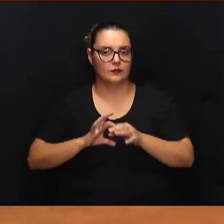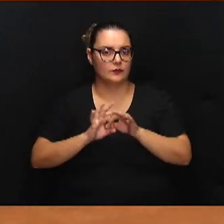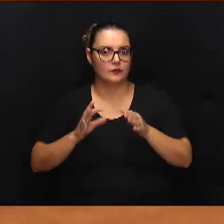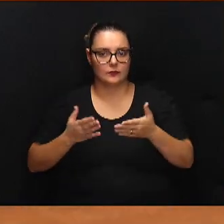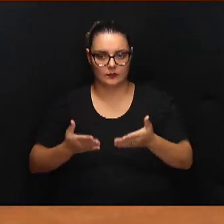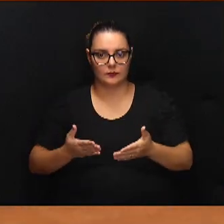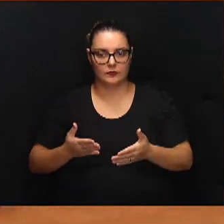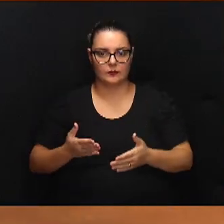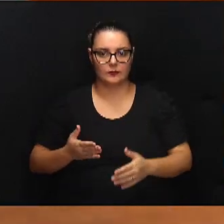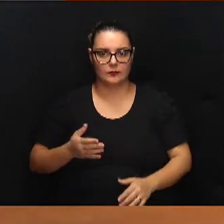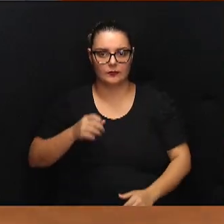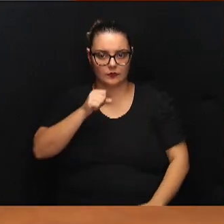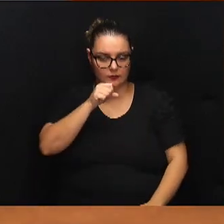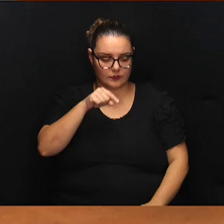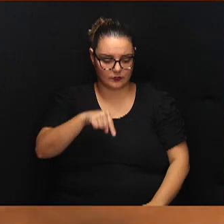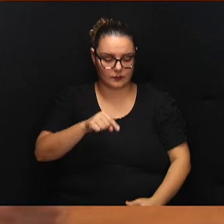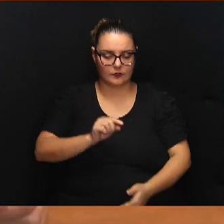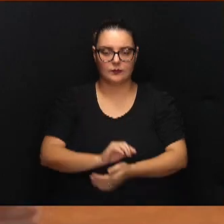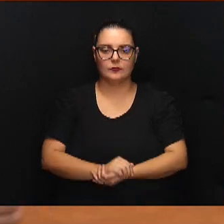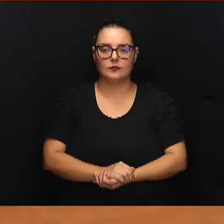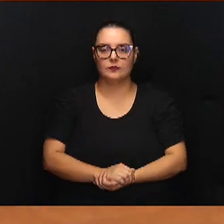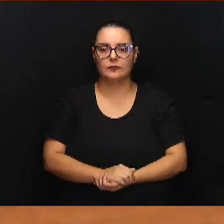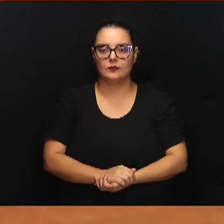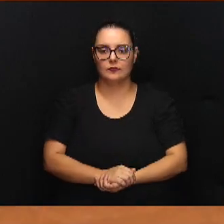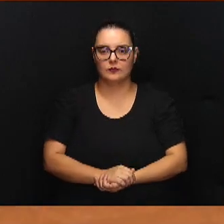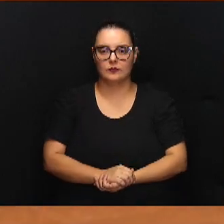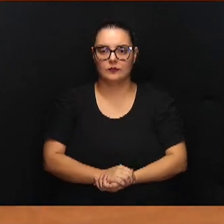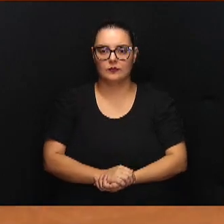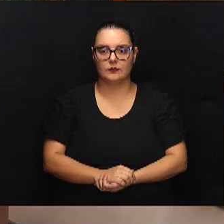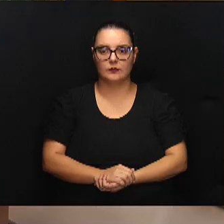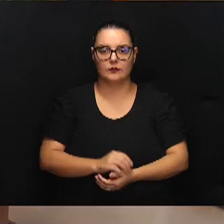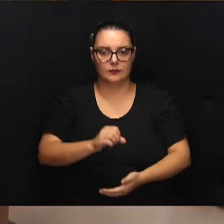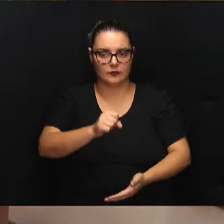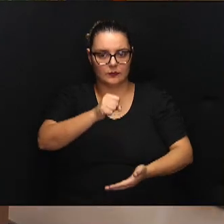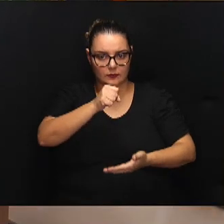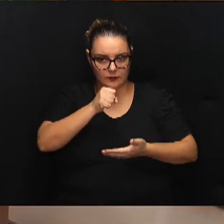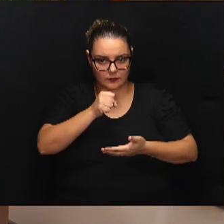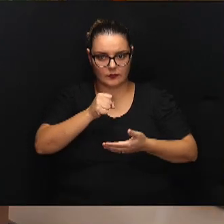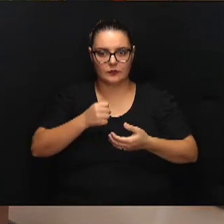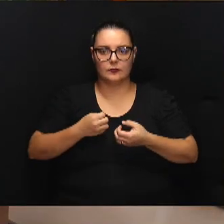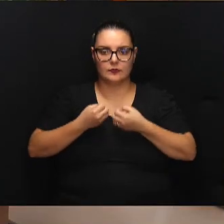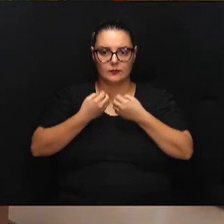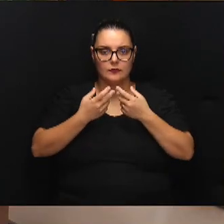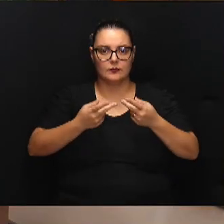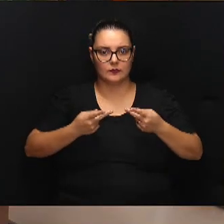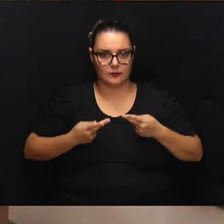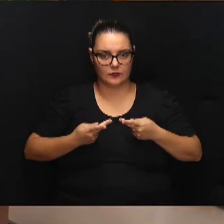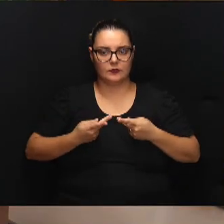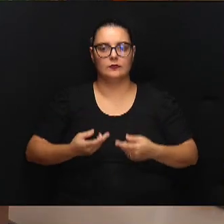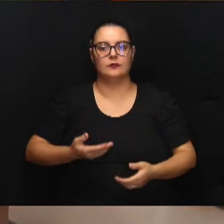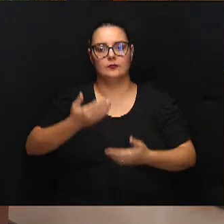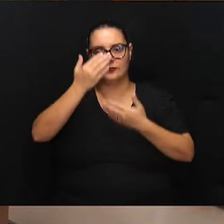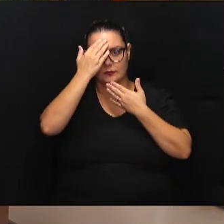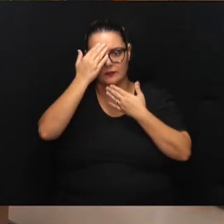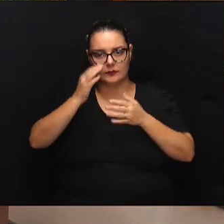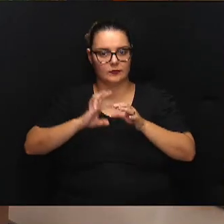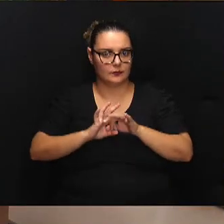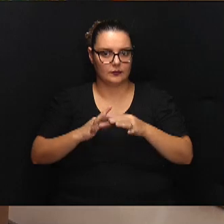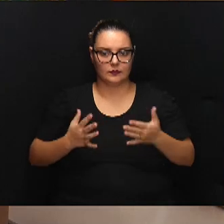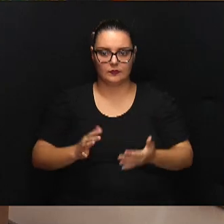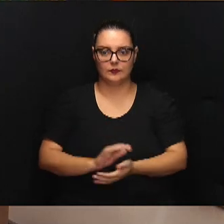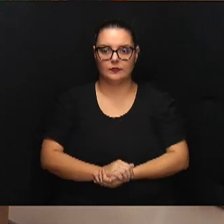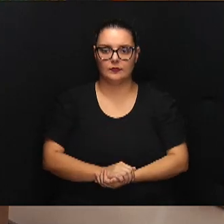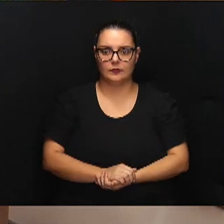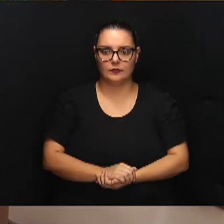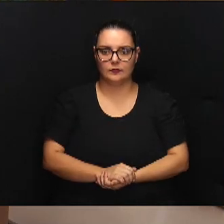só mexer no microfone, que quiser puxar mais para perto também, fica à vontade, tá bom? Muito obrigado e seja bem-vinda, está com a palavra.